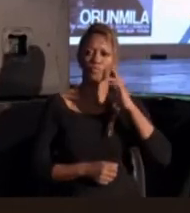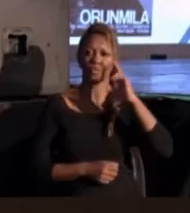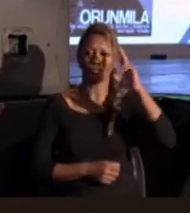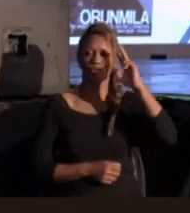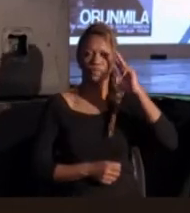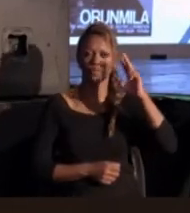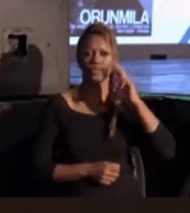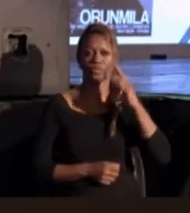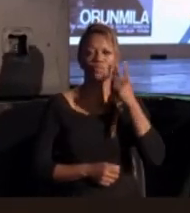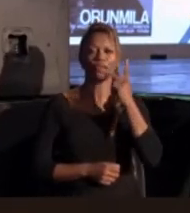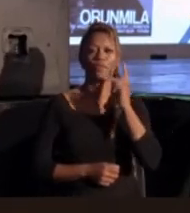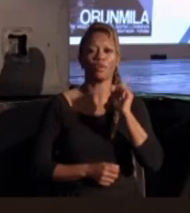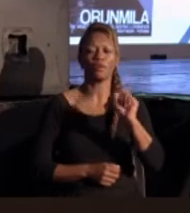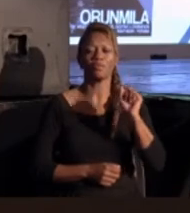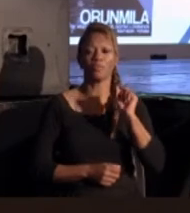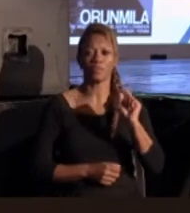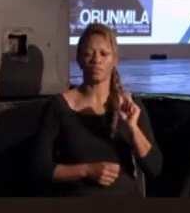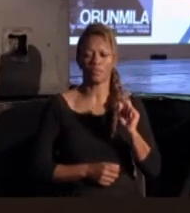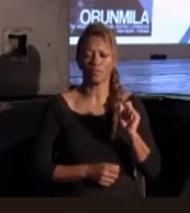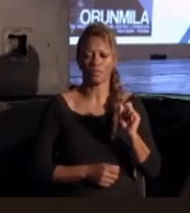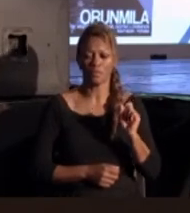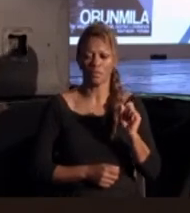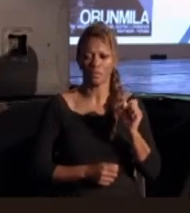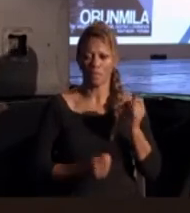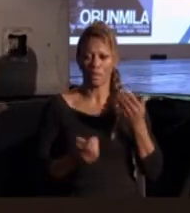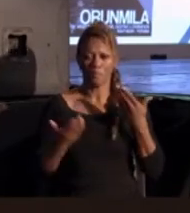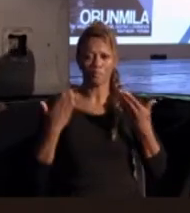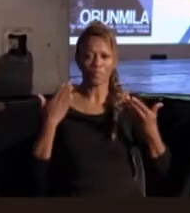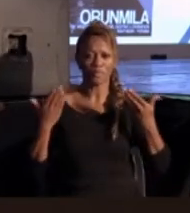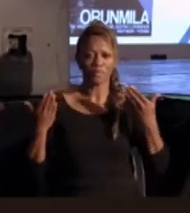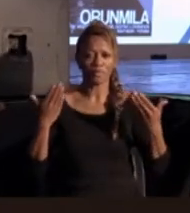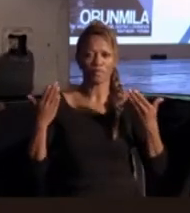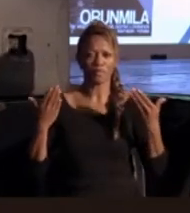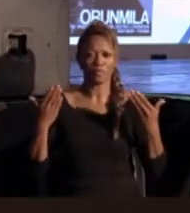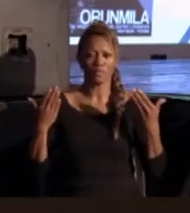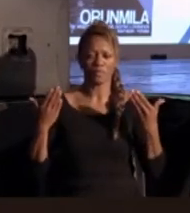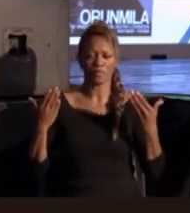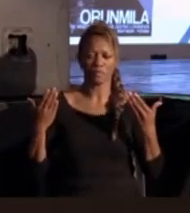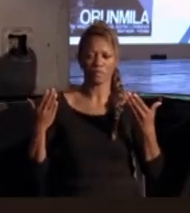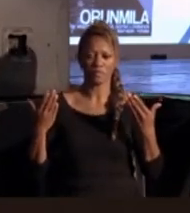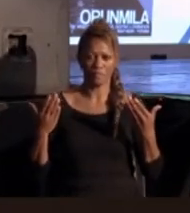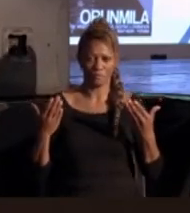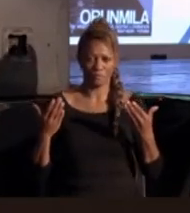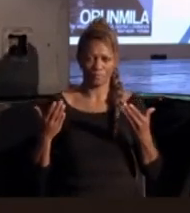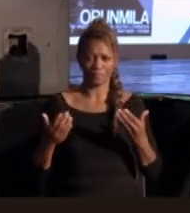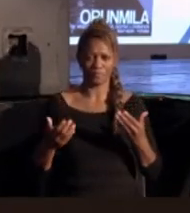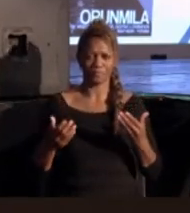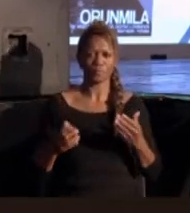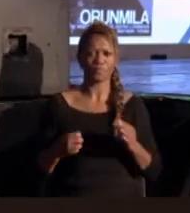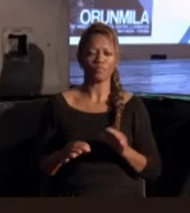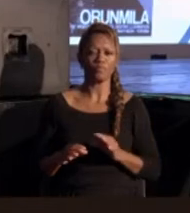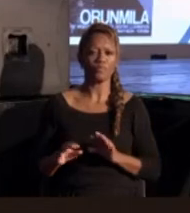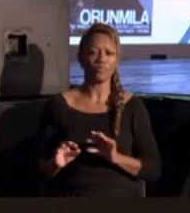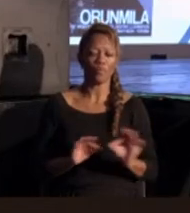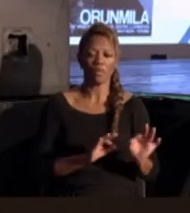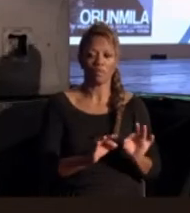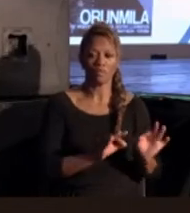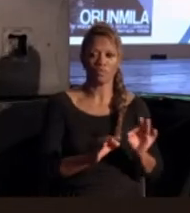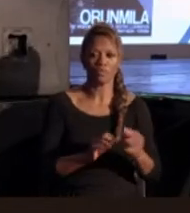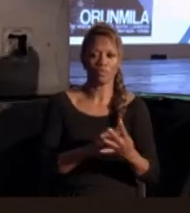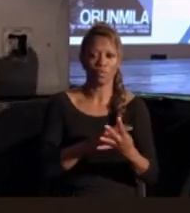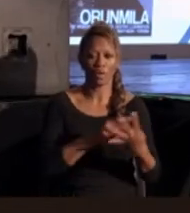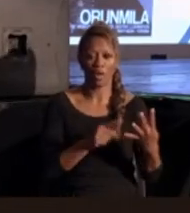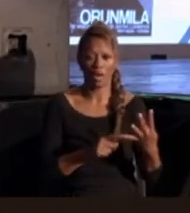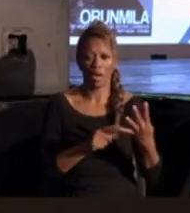que eu posso chamar de uma geopsicologia, porque Orumilá ele organiza a realidade a partir dos quatro elementos,